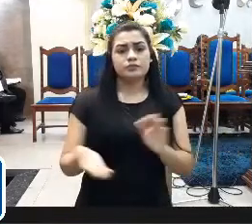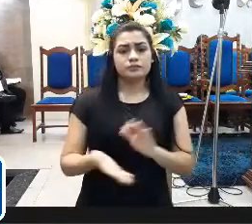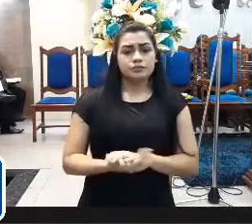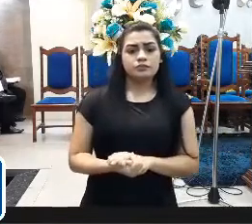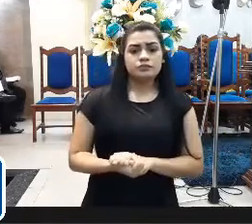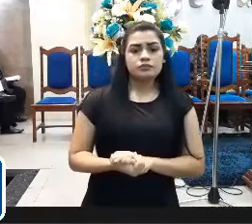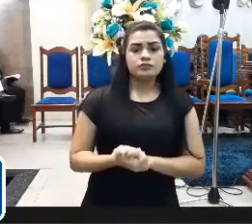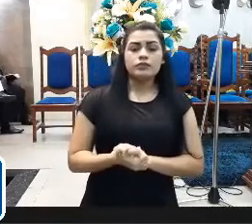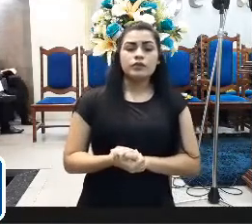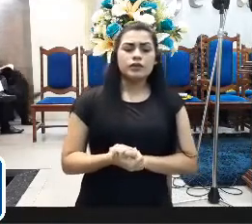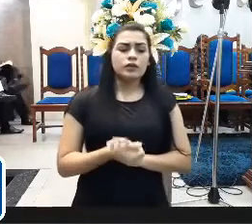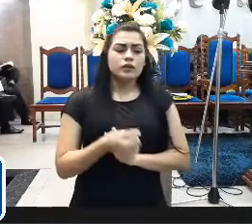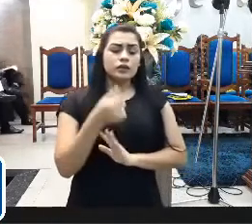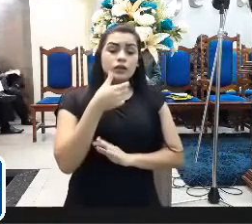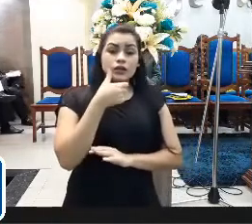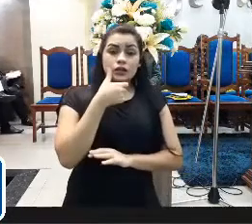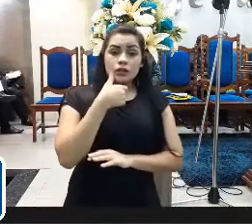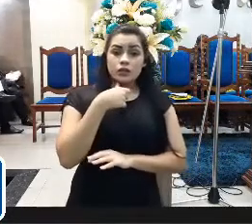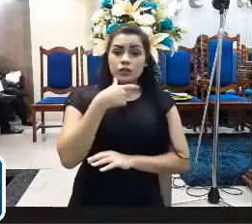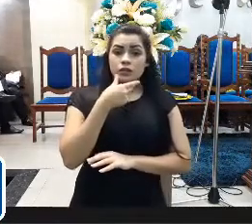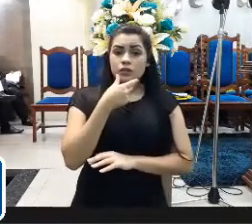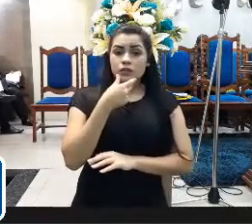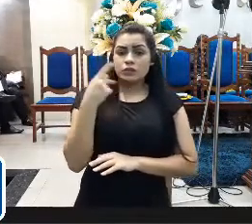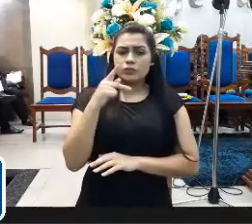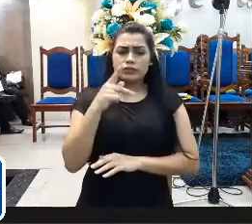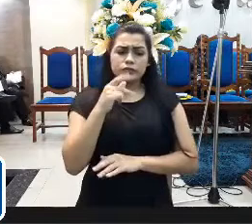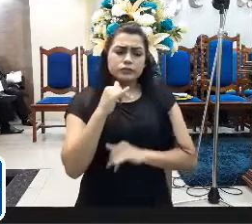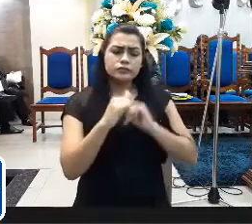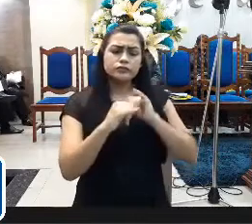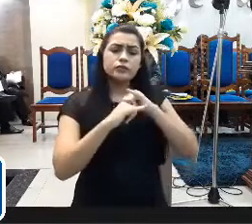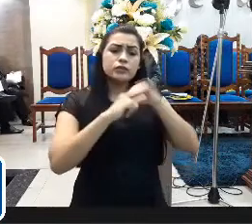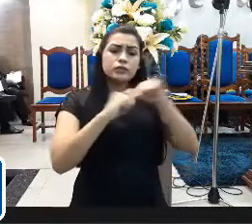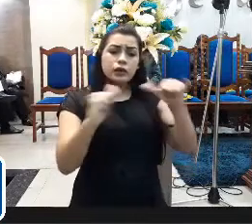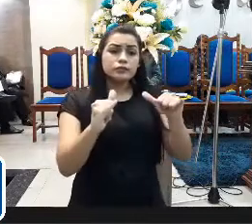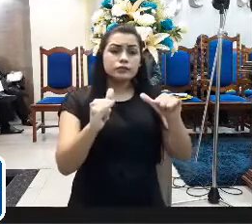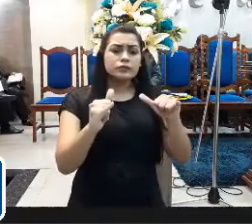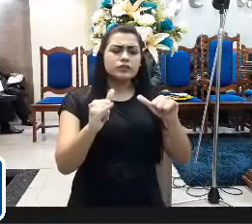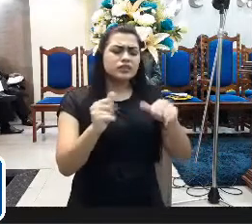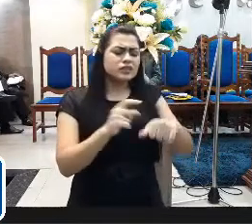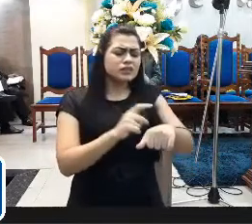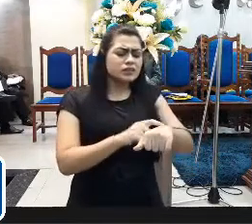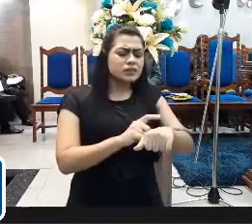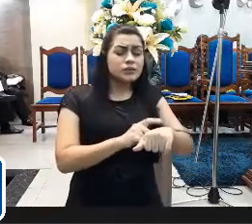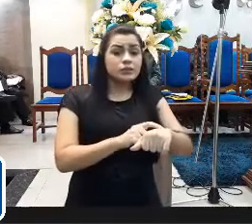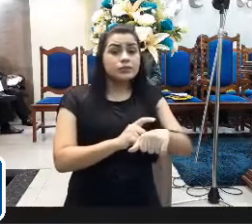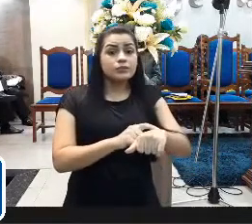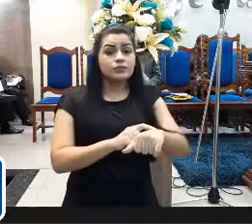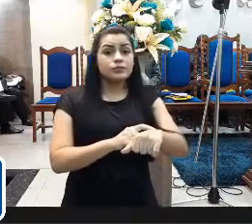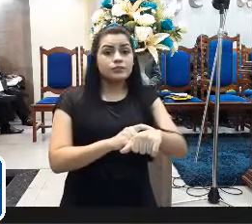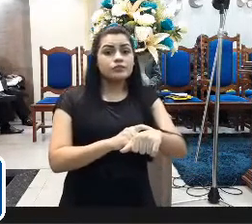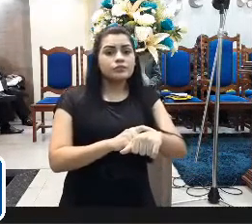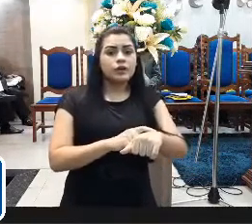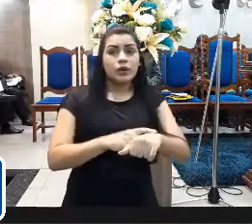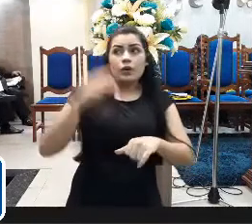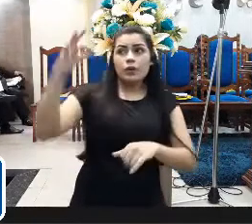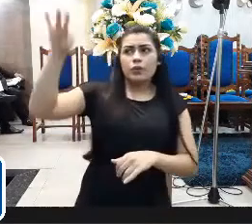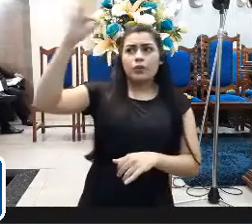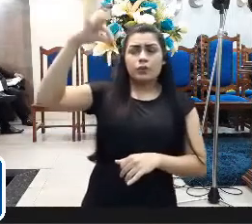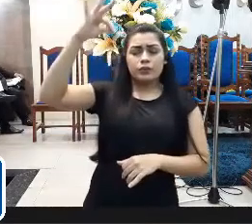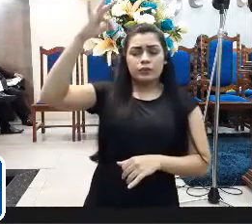tempo, que em ocasião de tempo, o Espírito de Cristo que estava neles, indicava anteriormente,